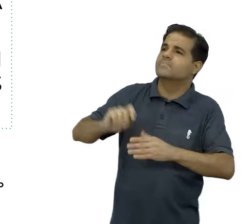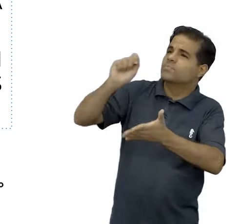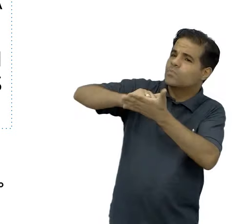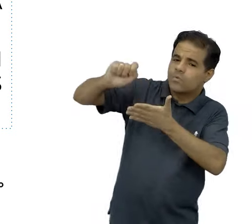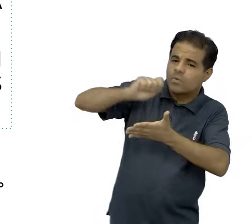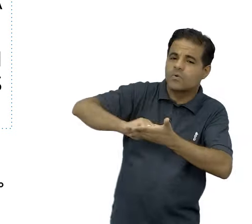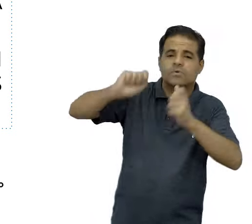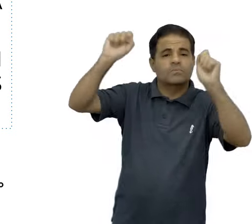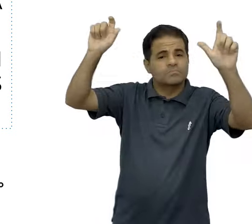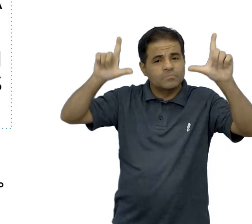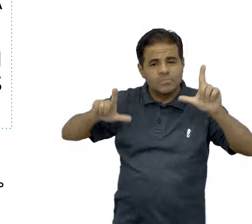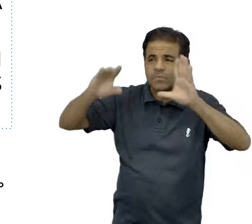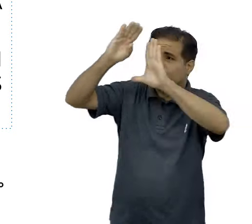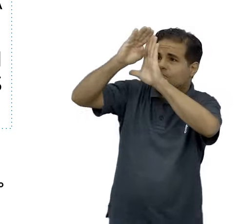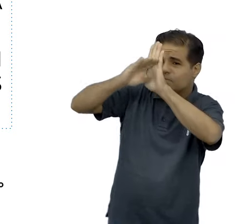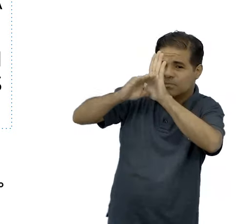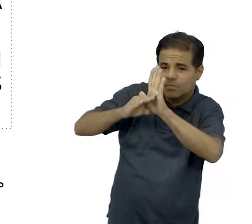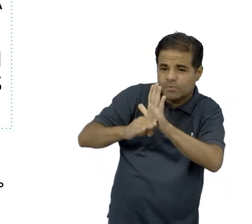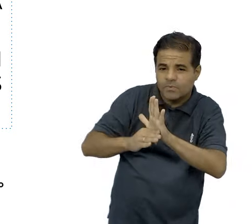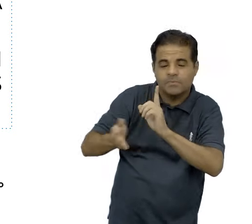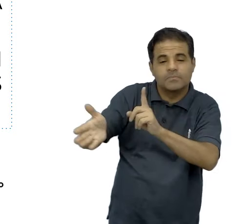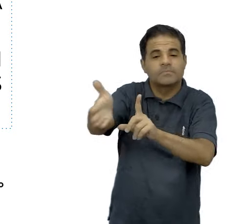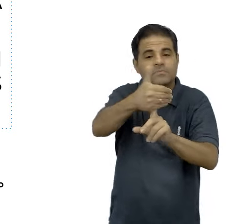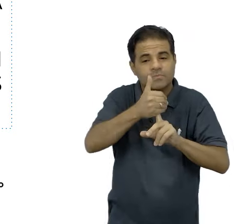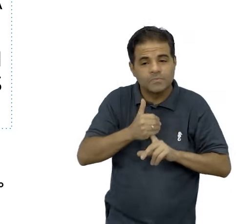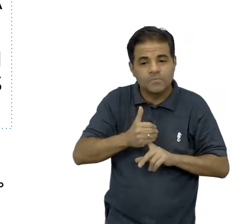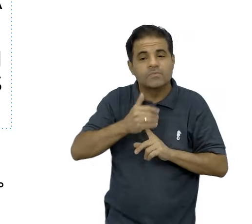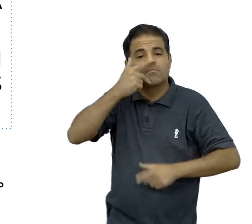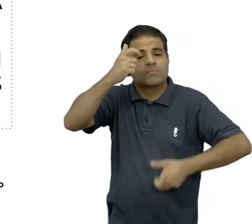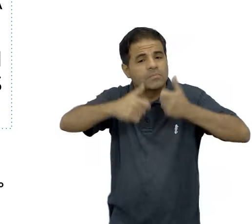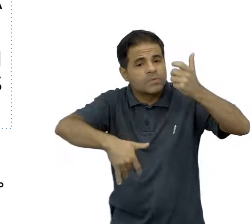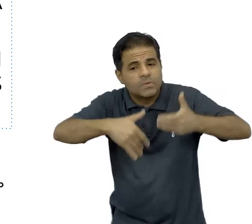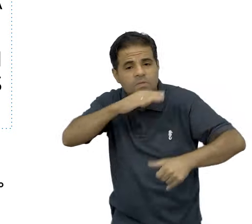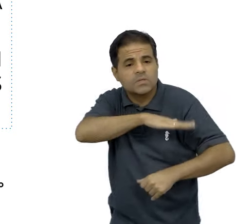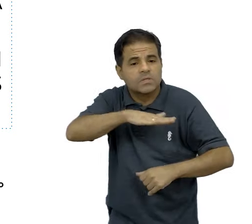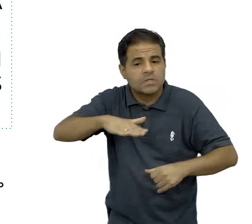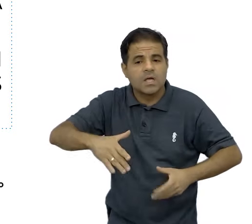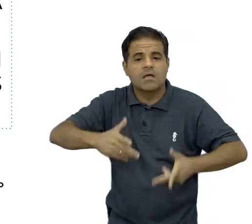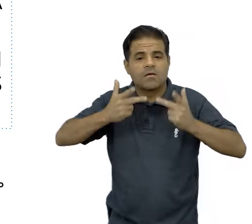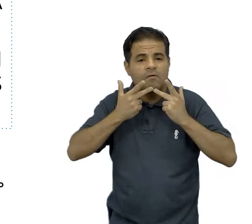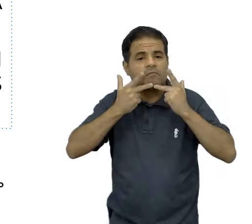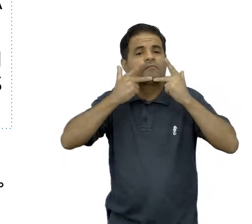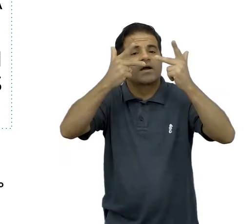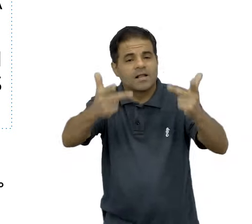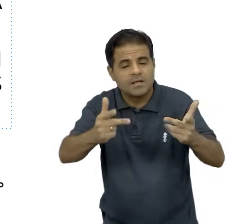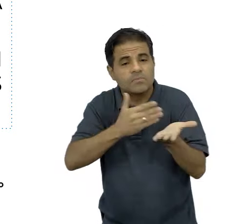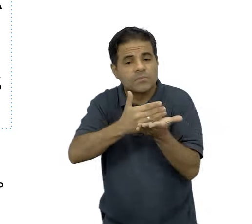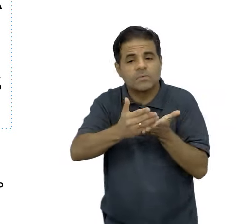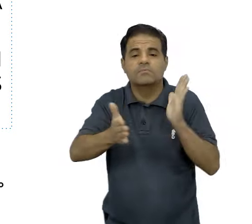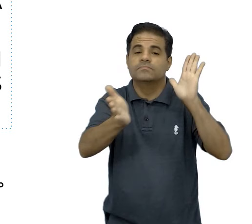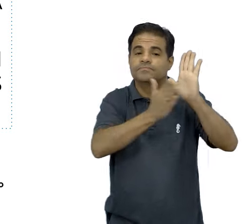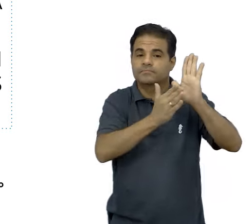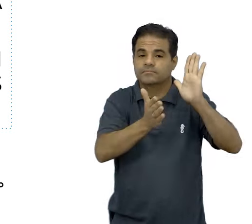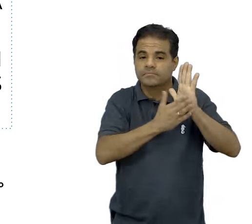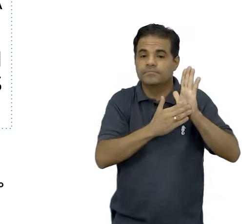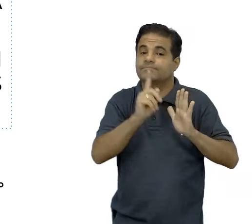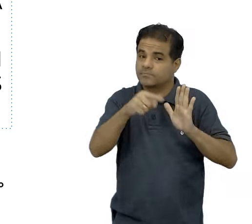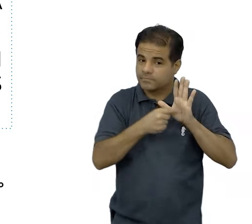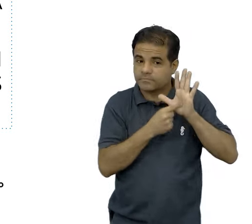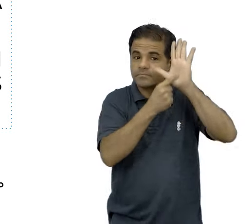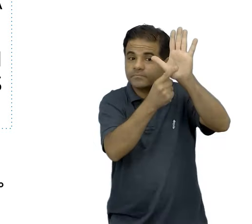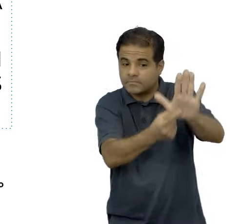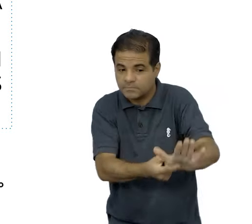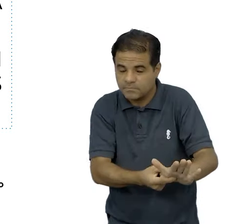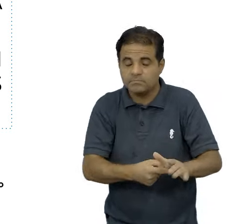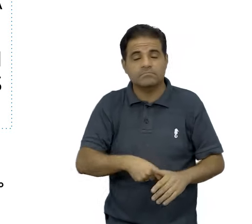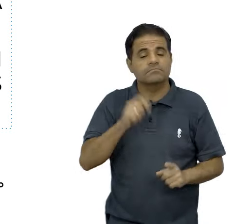né? Fazendo uma lista, colhendo o que as crianças estão dizendo. E para o início da proposta, né, são